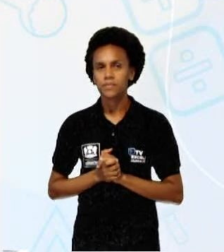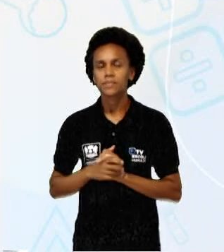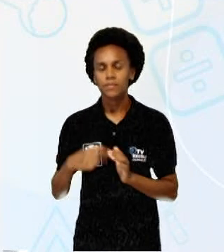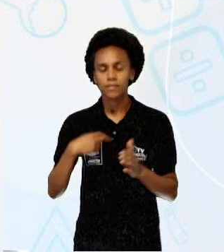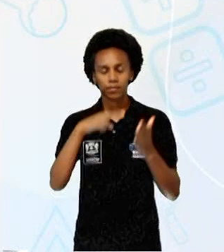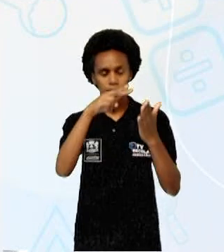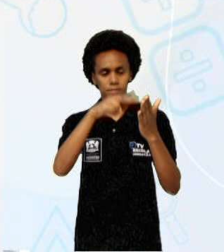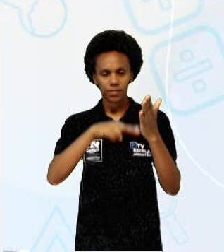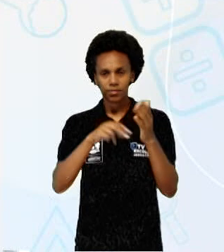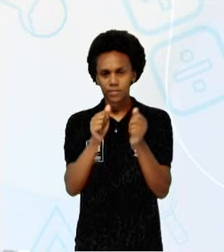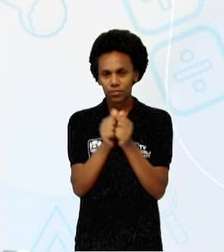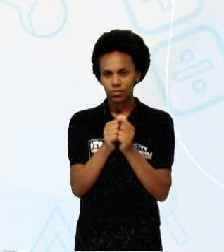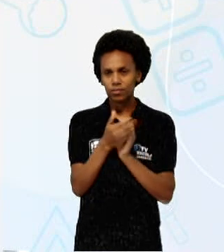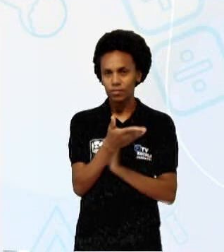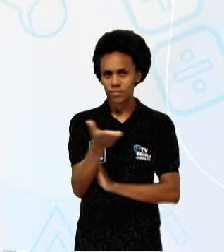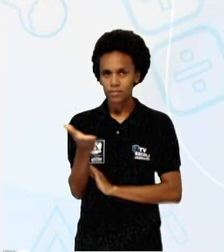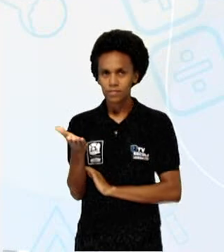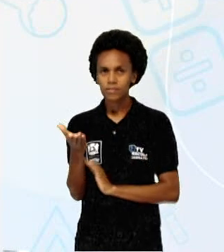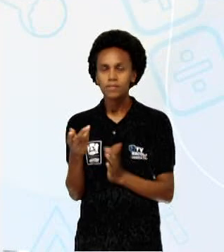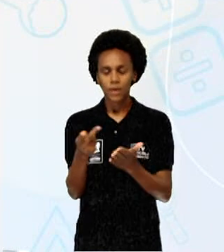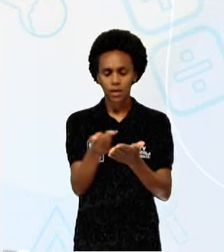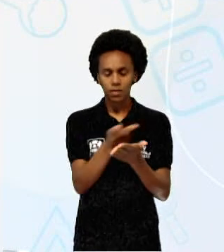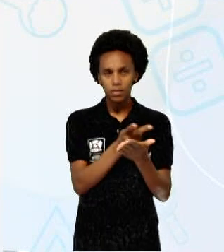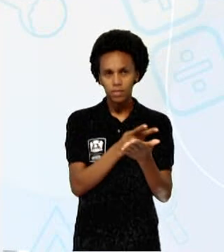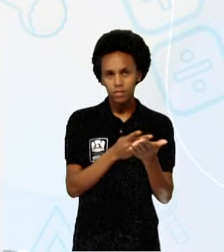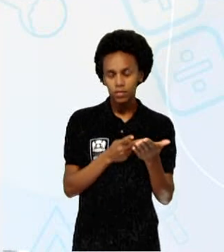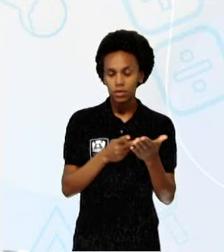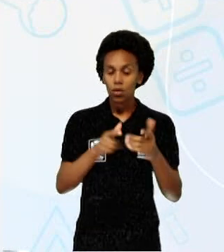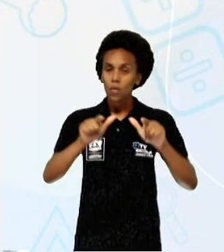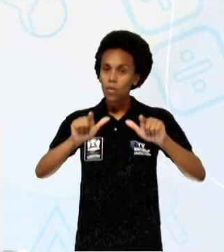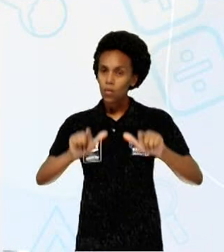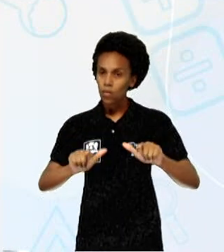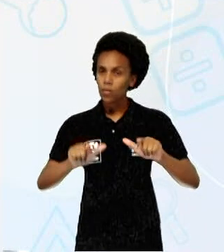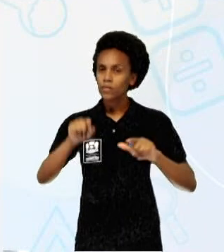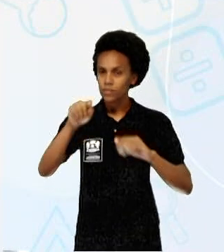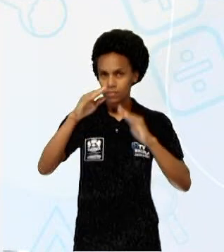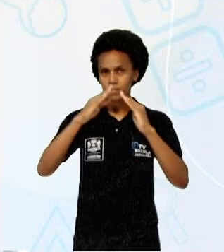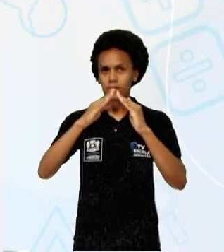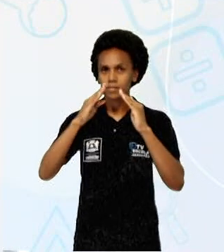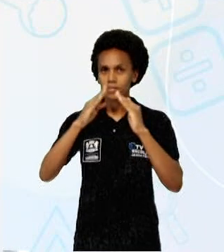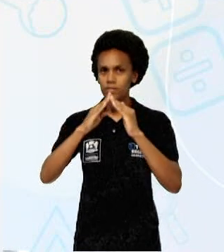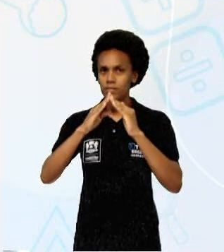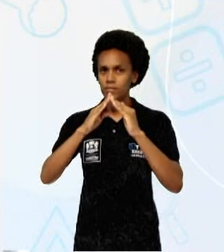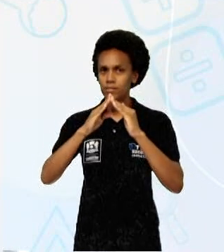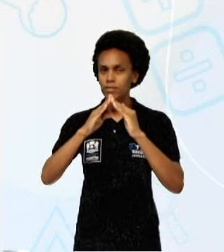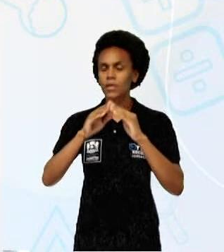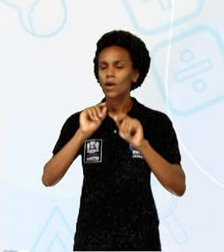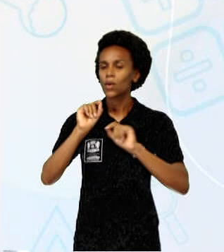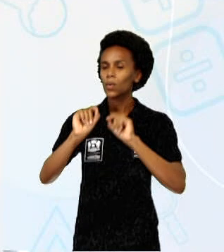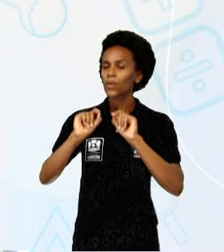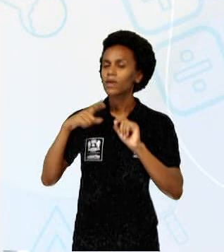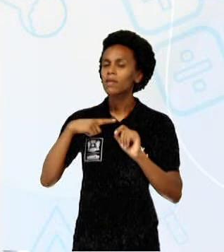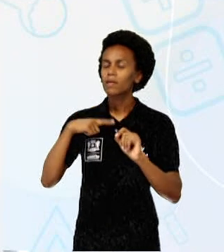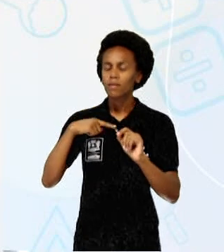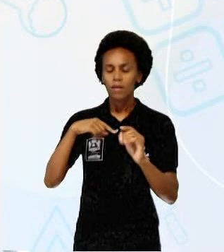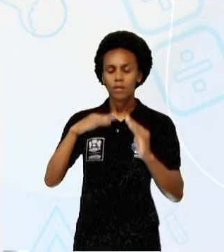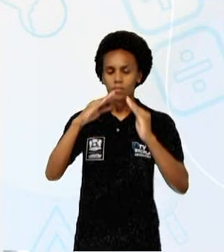ler aqui com vocês Tá desenho lugar onde você mora e o que está ao redor dele